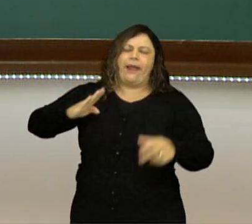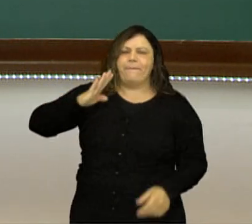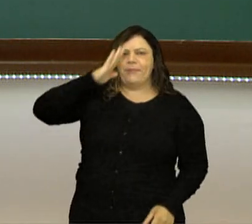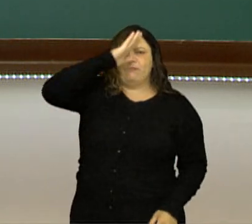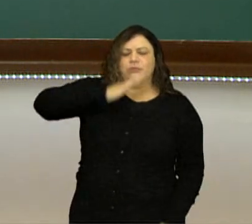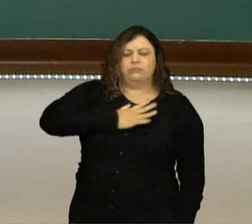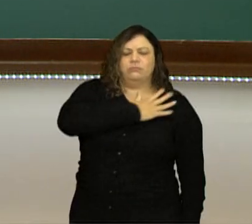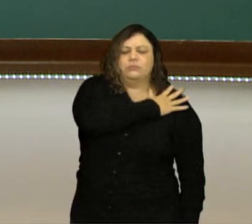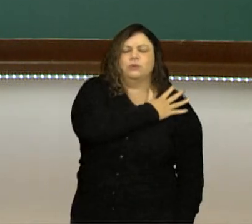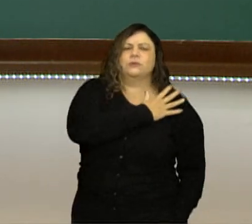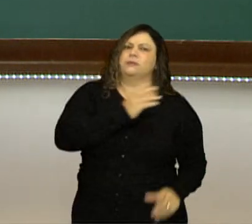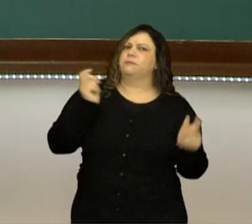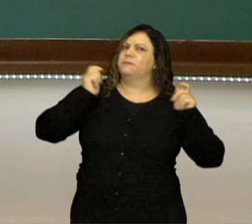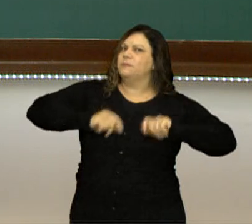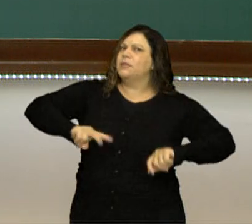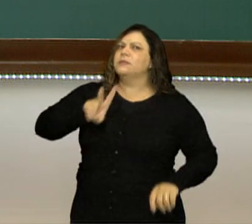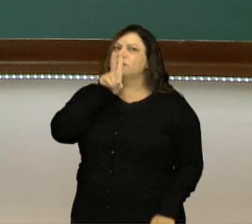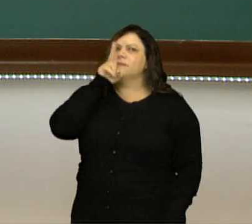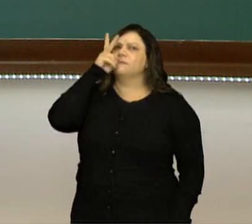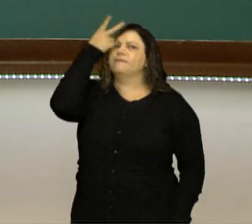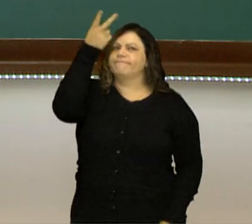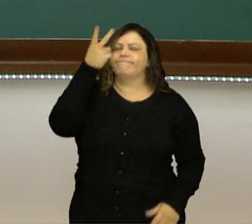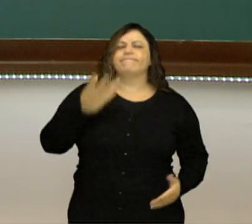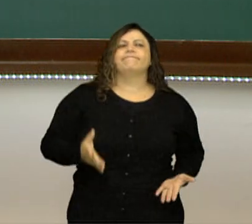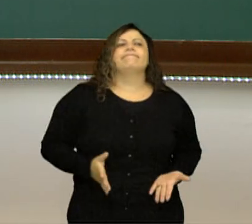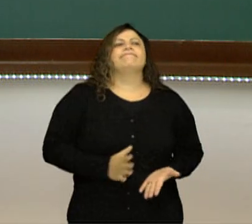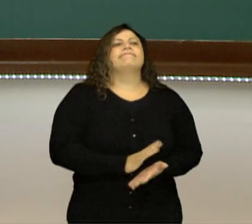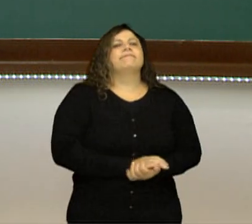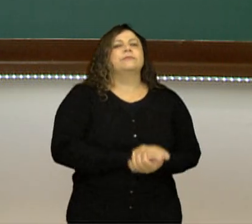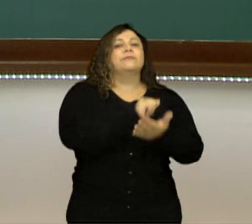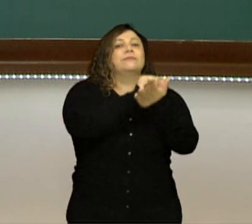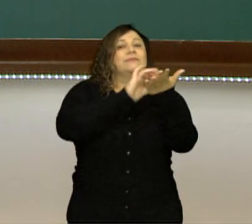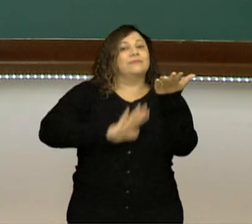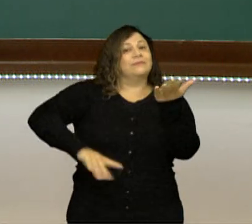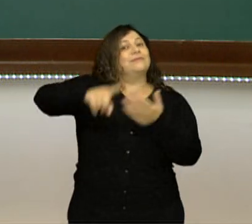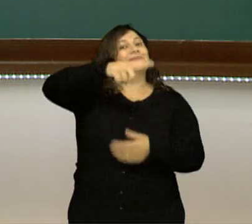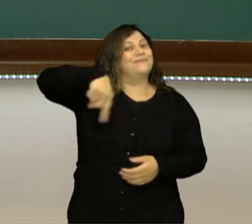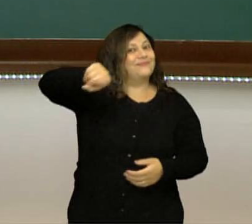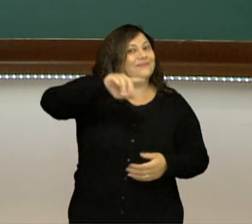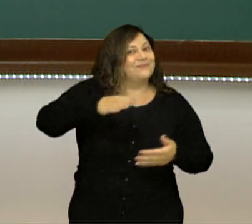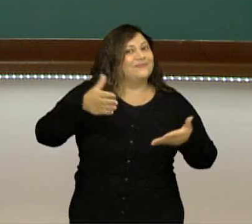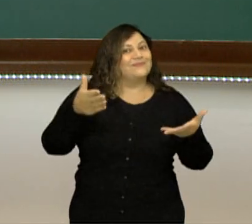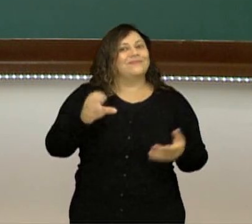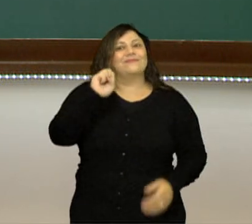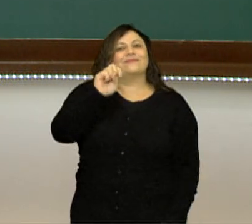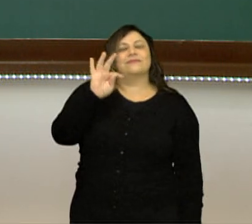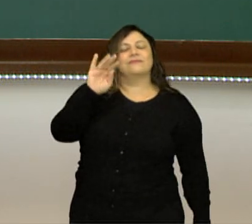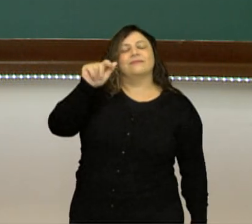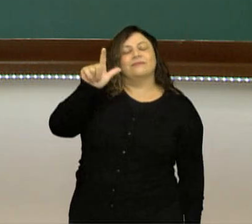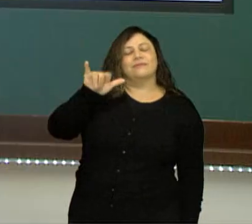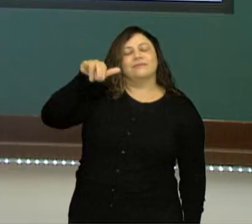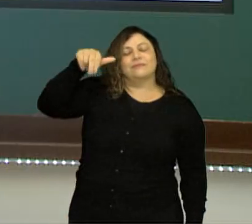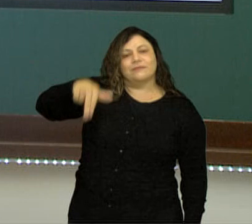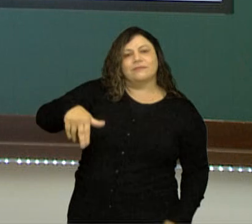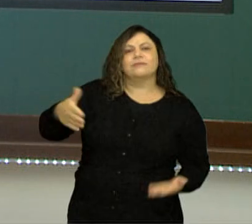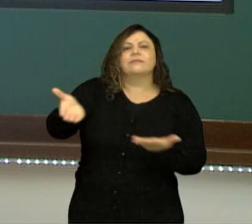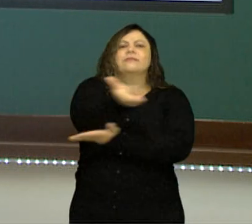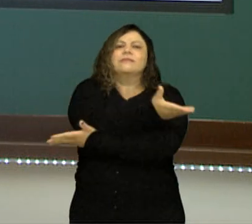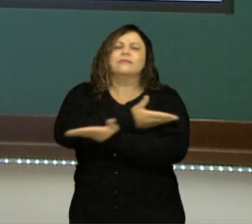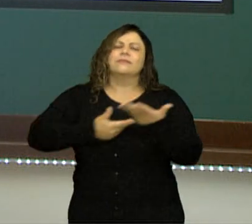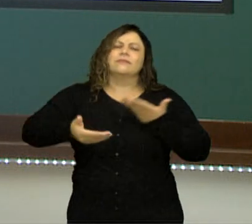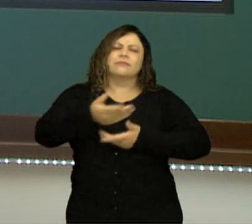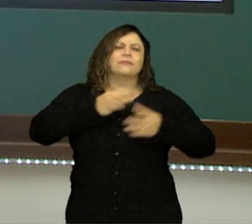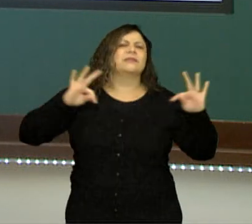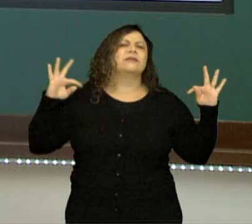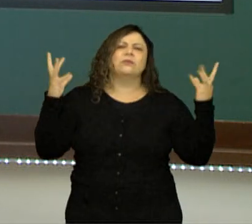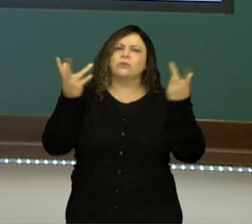cada vez mais forte ainda. Exercício para você. O Stalin socializou toda a economia